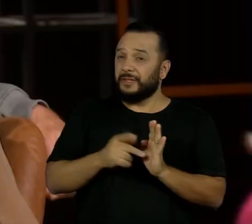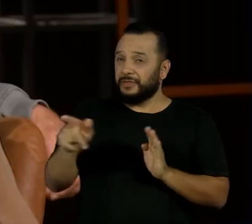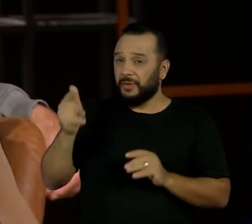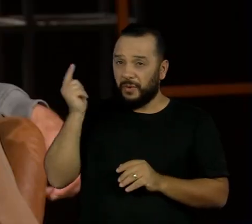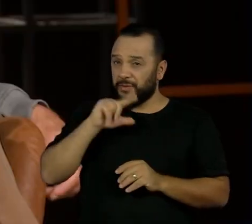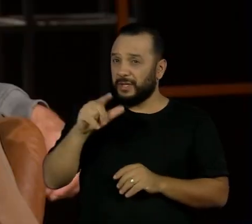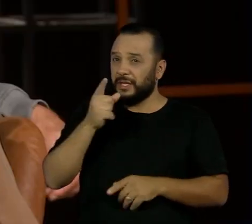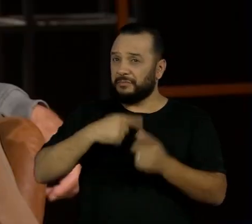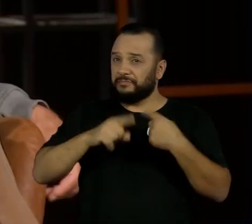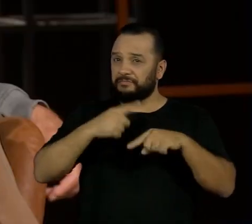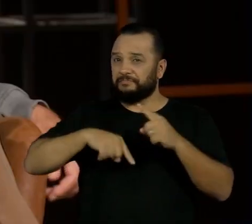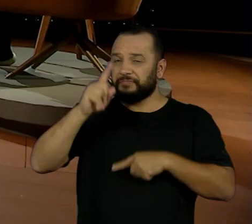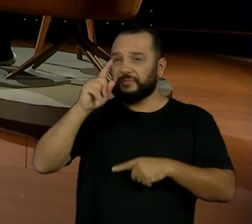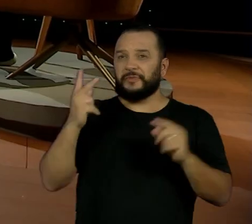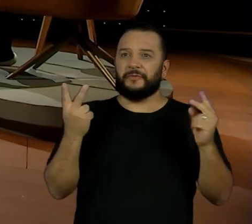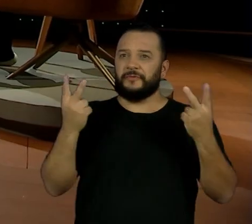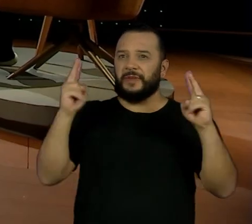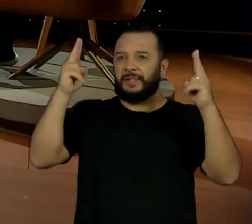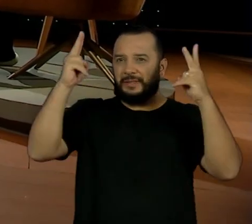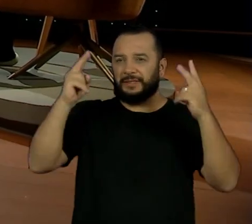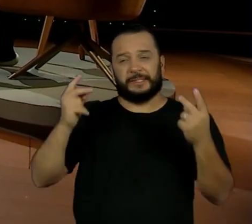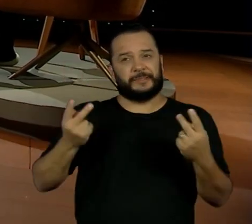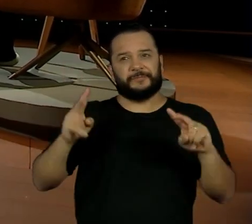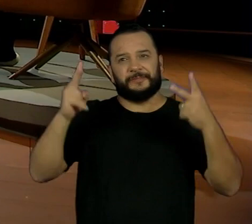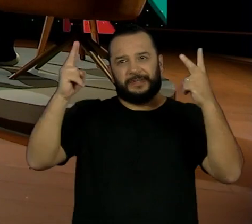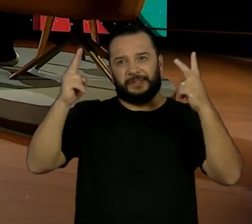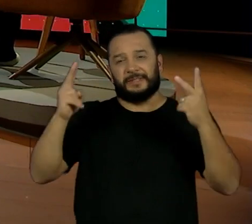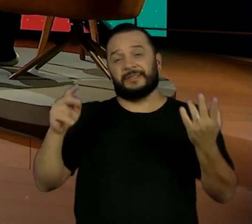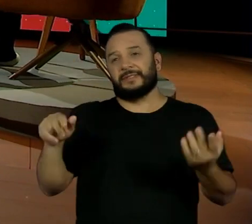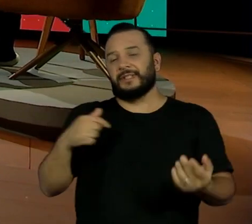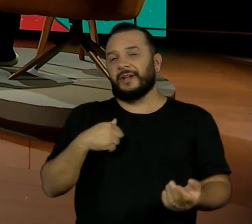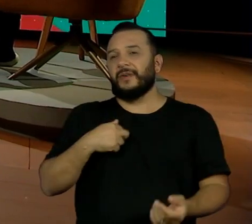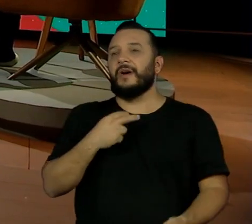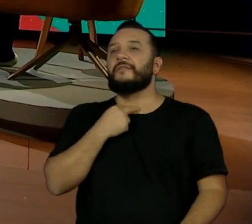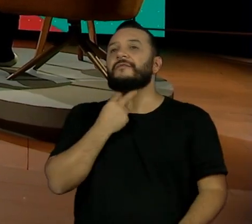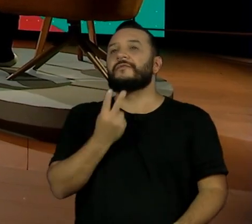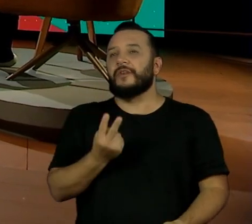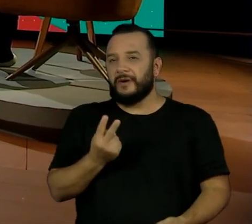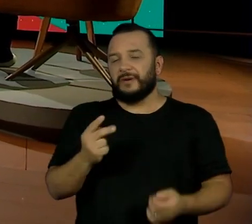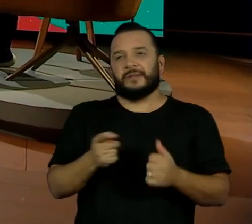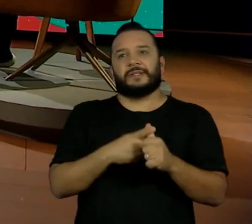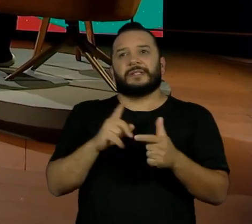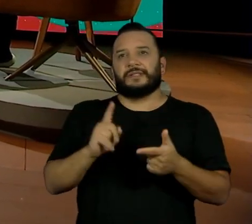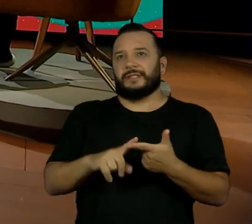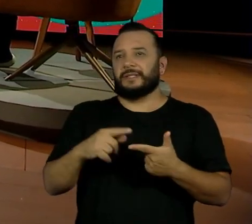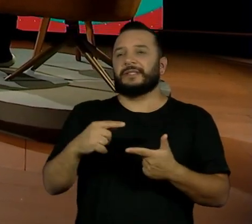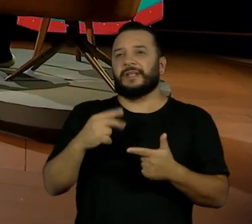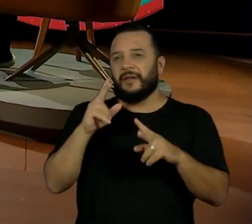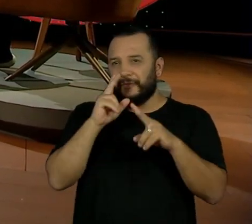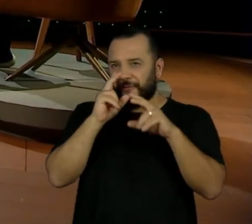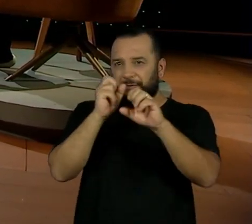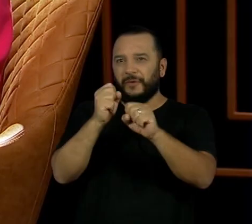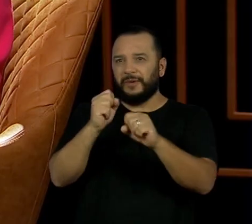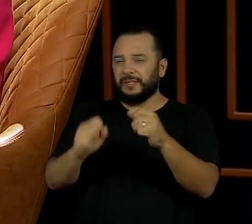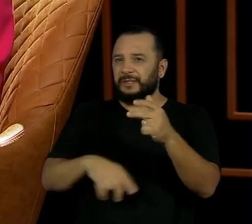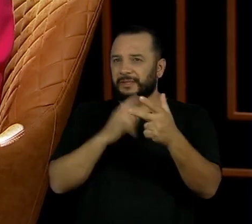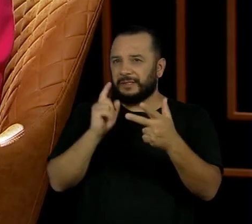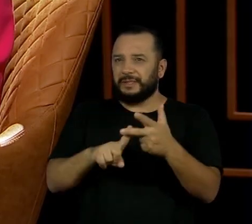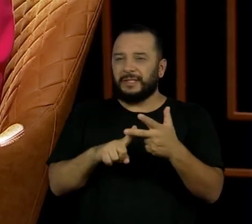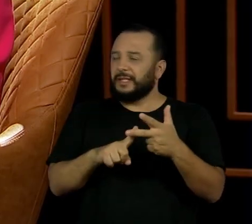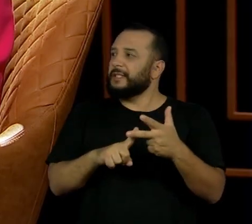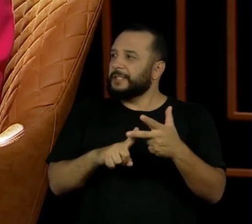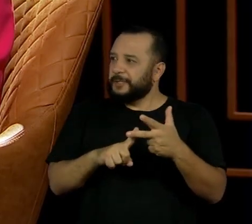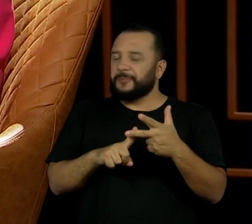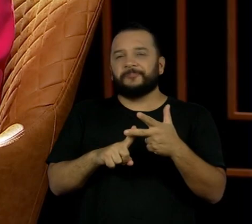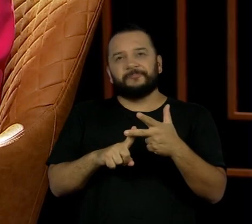ela vence, e ela vence. Então, essa voz, essa divisão, essa força,